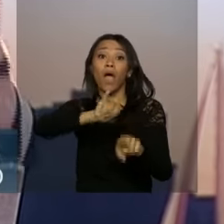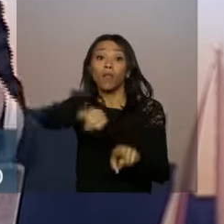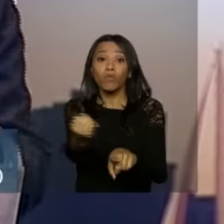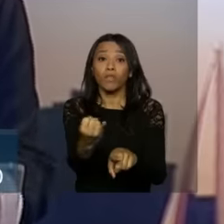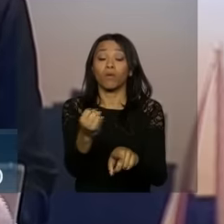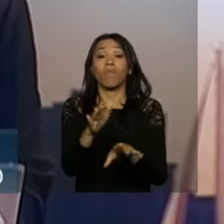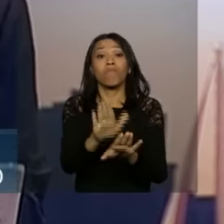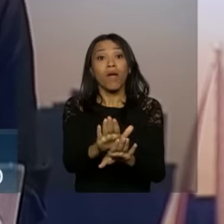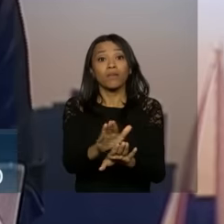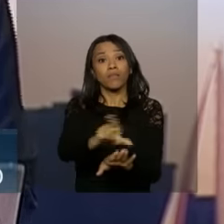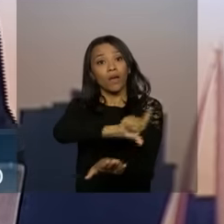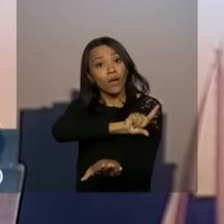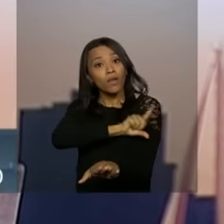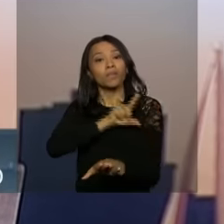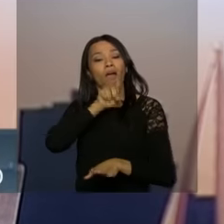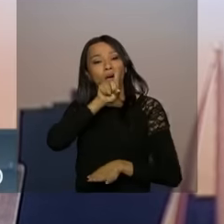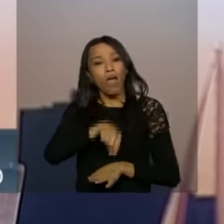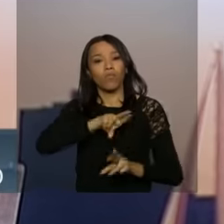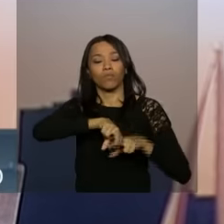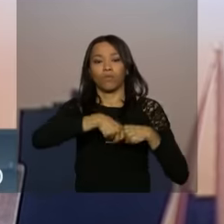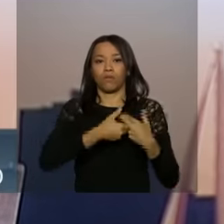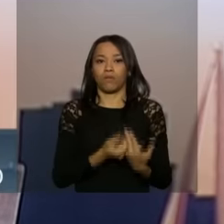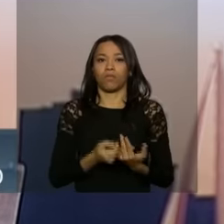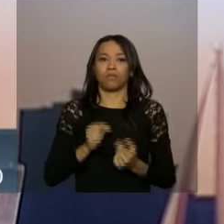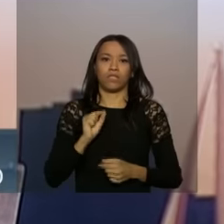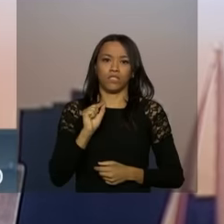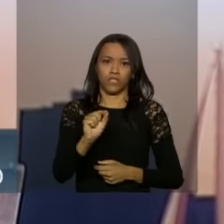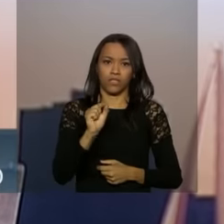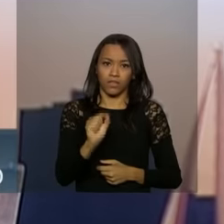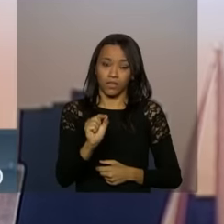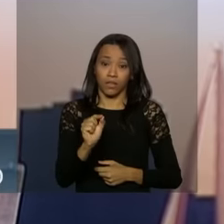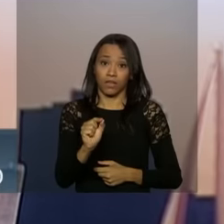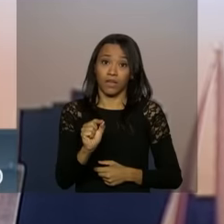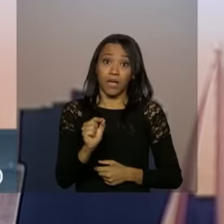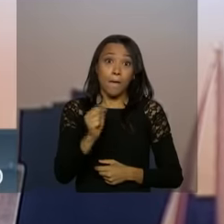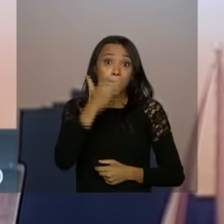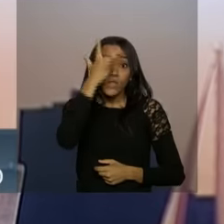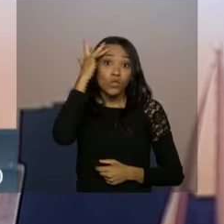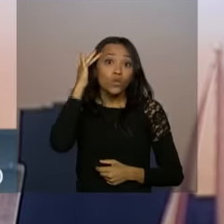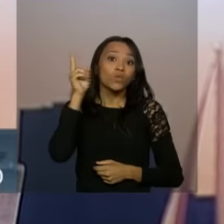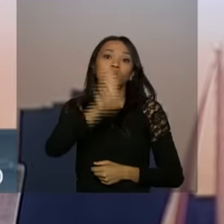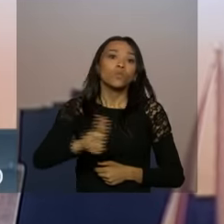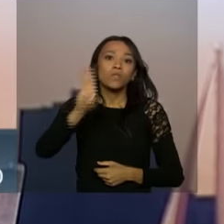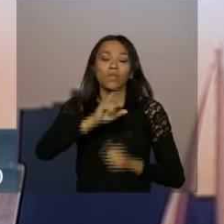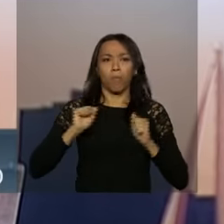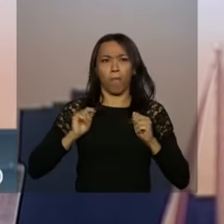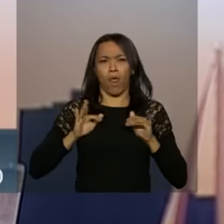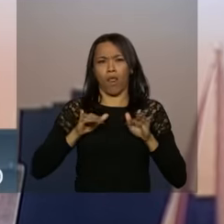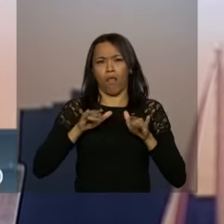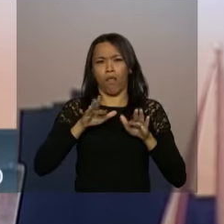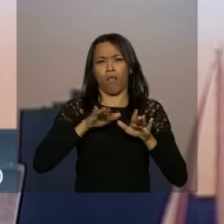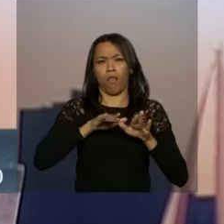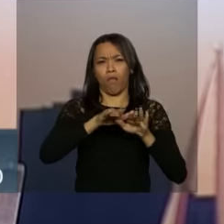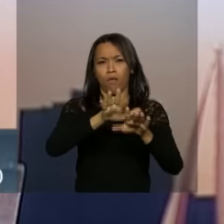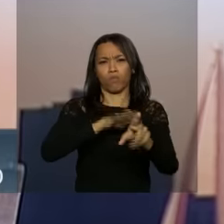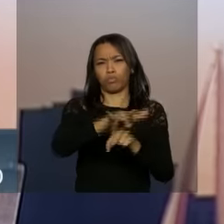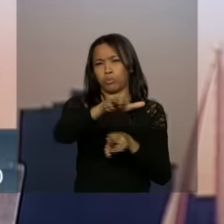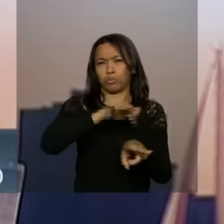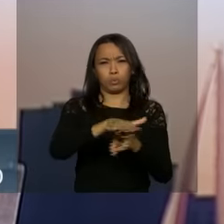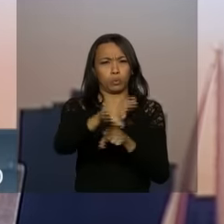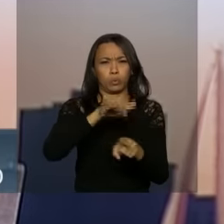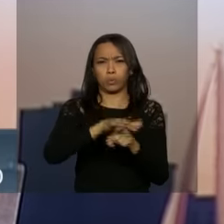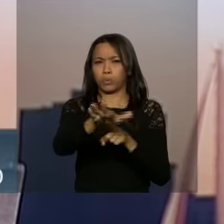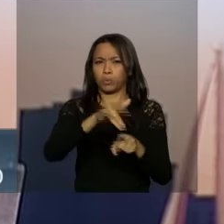Mas é, sobretudo, pela imensa quantidade de passageiros que passaram a transitar